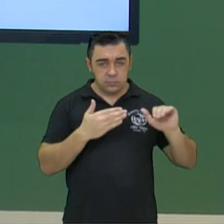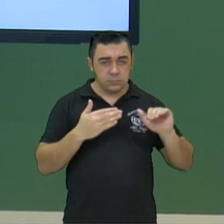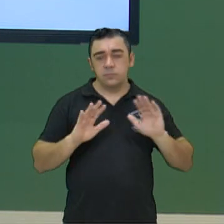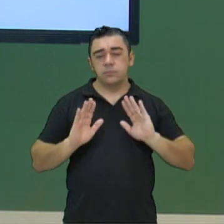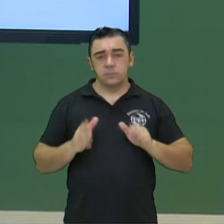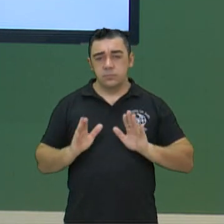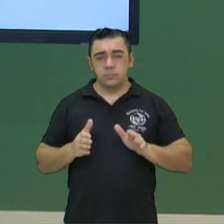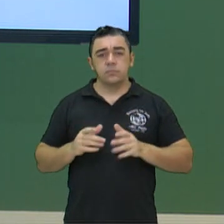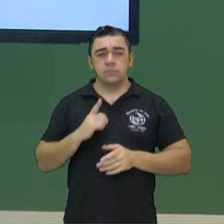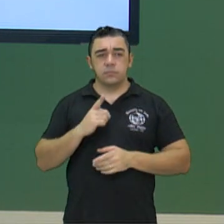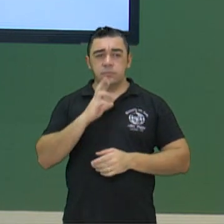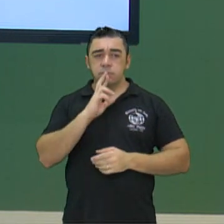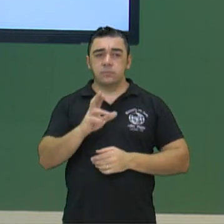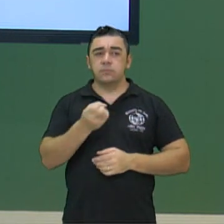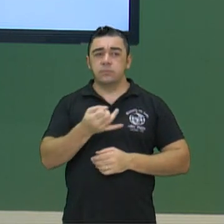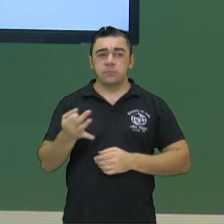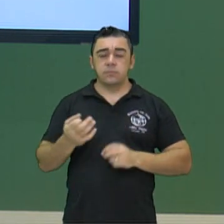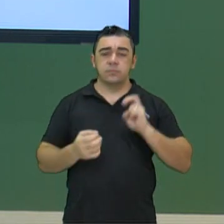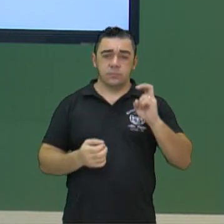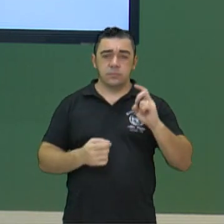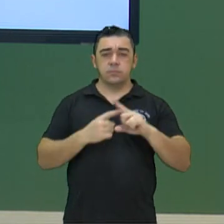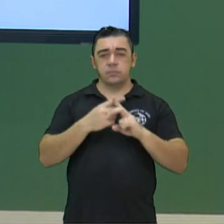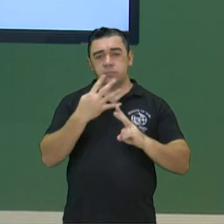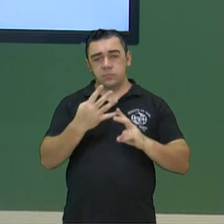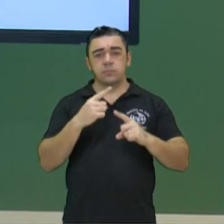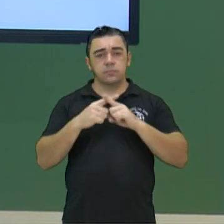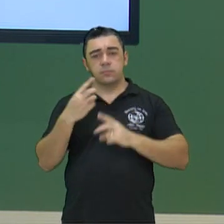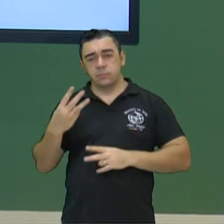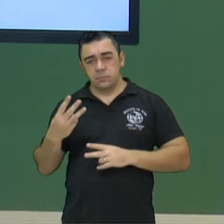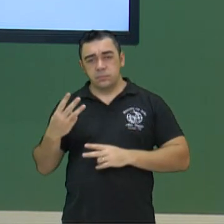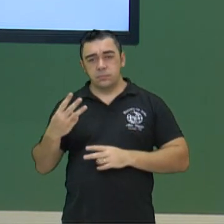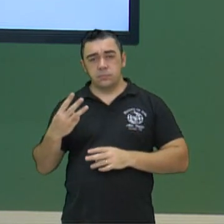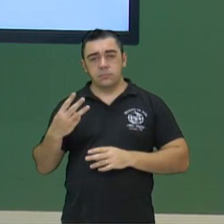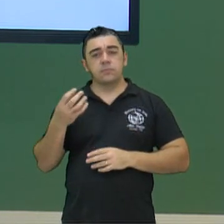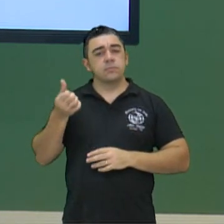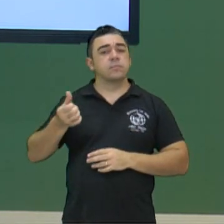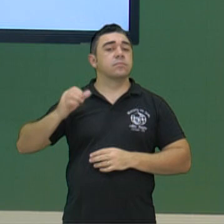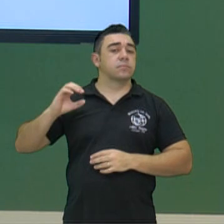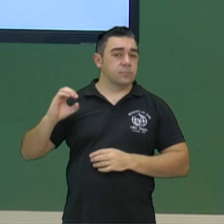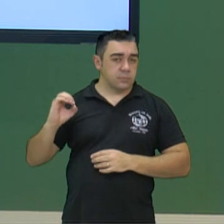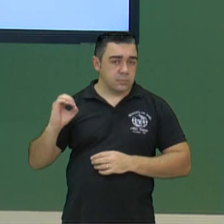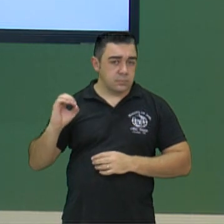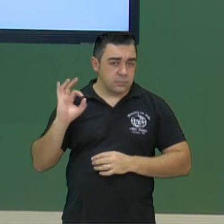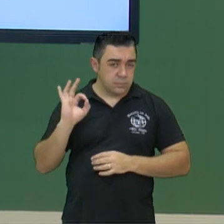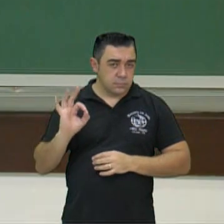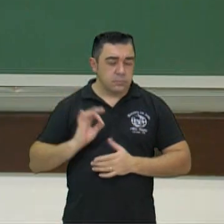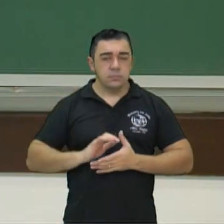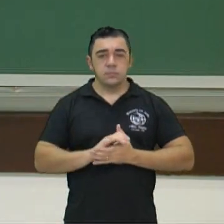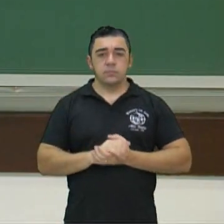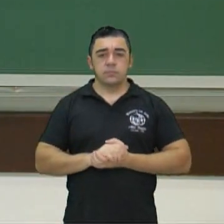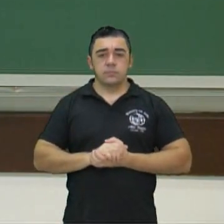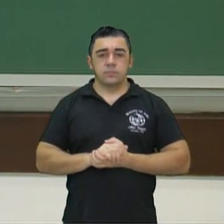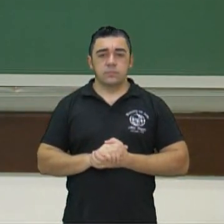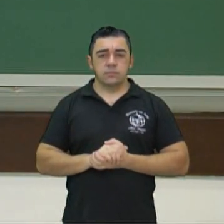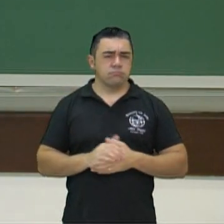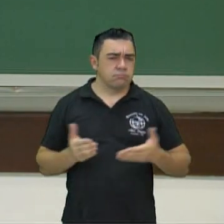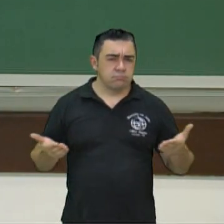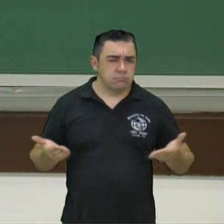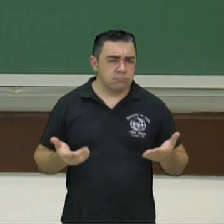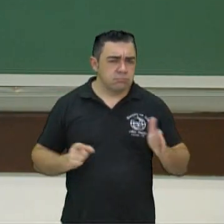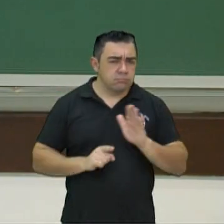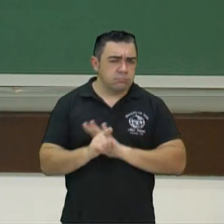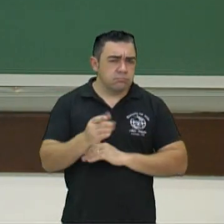vai me resultar em 5 vezes 4 vezes 3, que é igual a 60. E